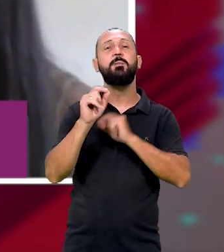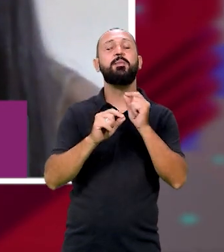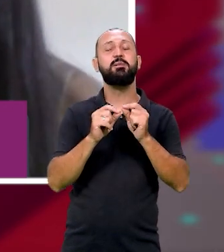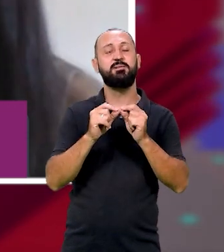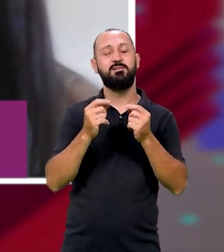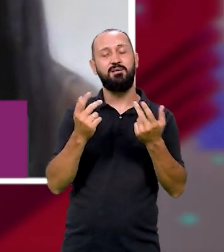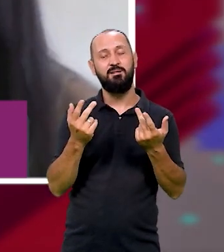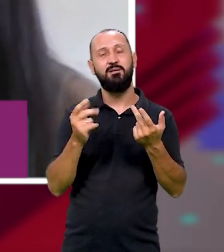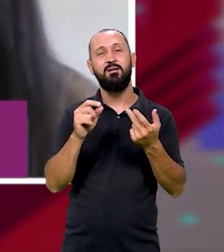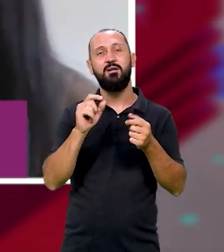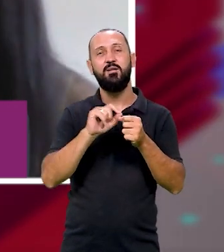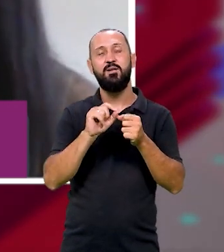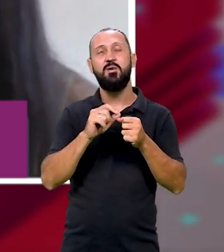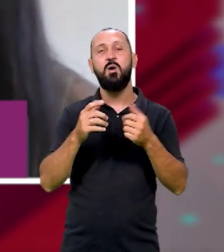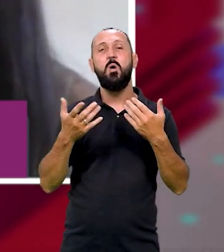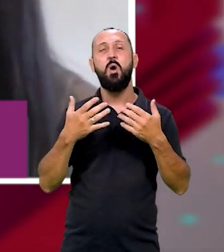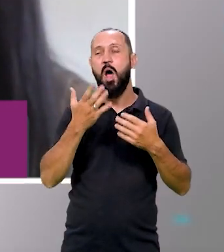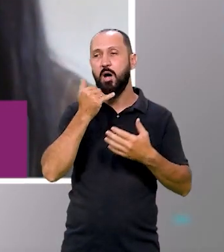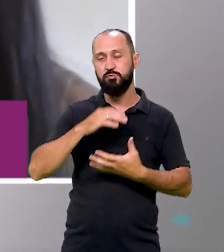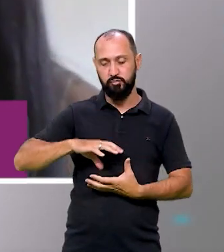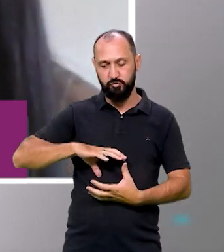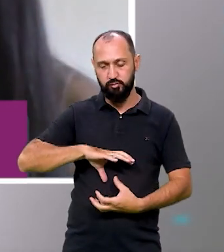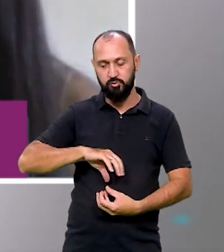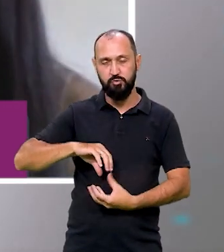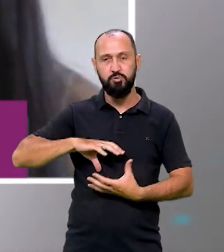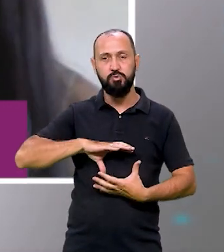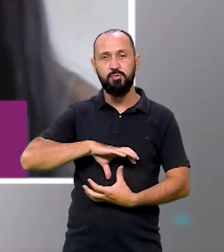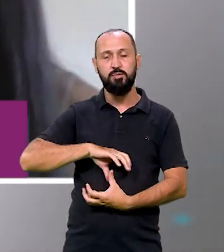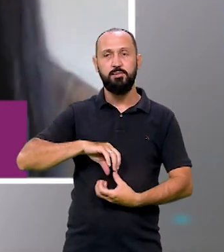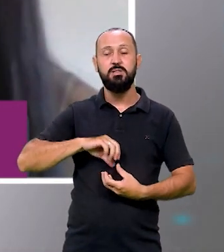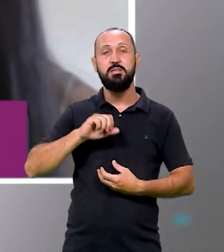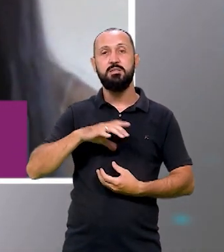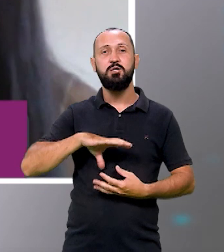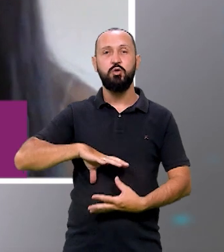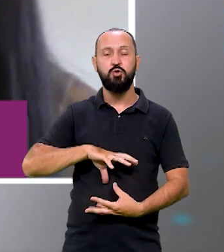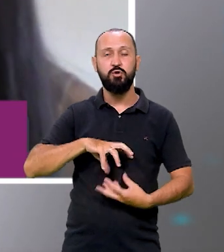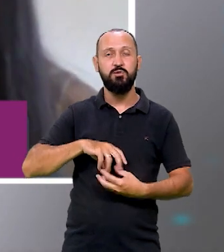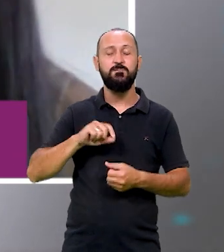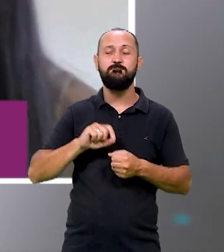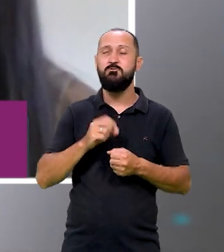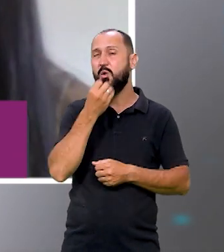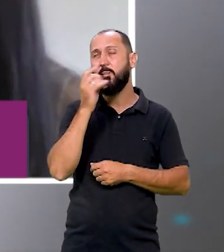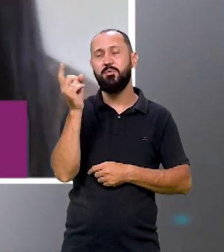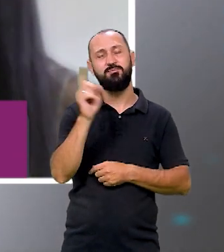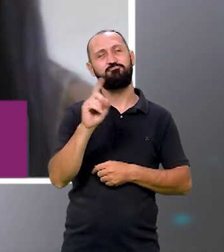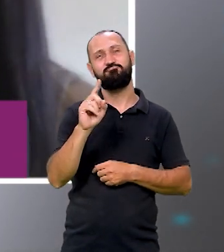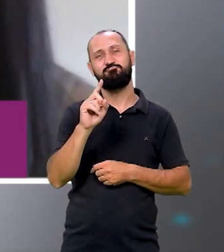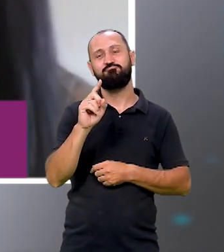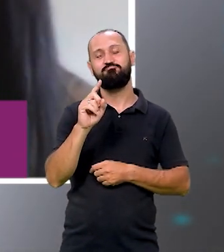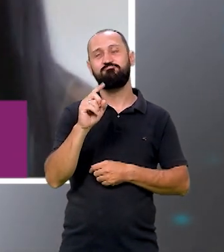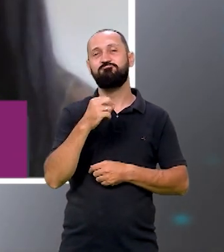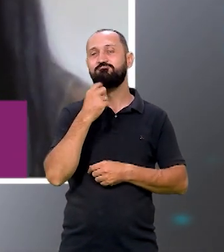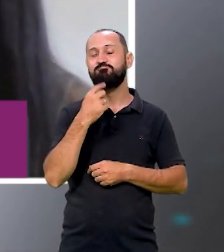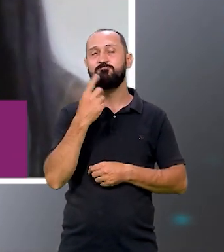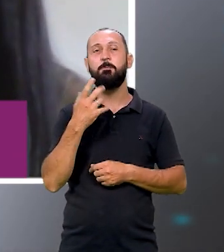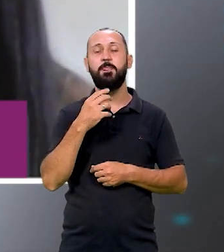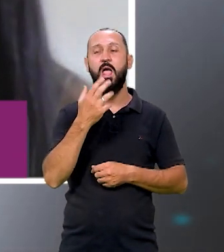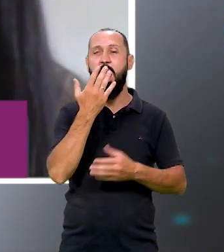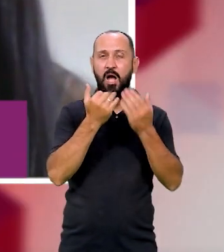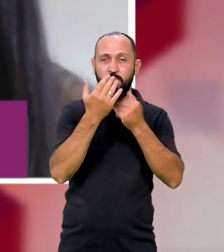A nutrição nada mais é o conjunto de tudo que a gente pode fazer pelo nosso corpo, né?